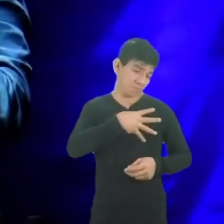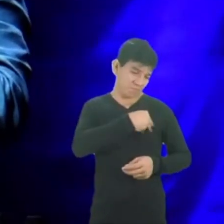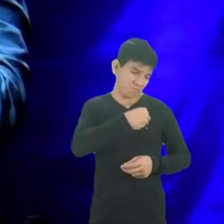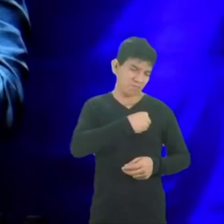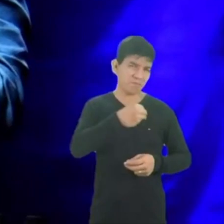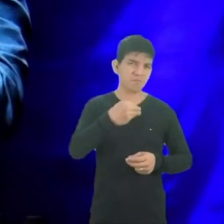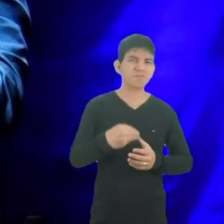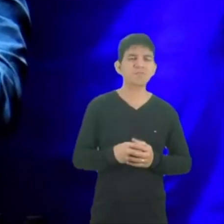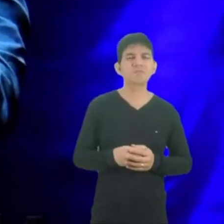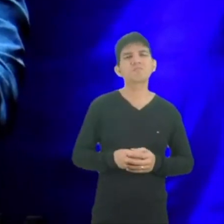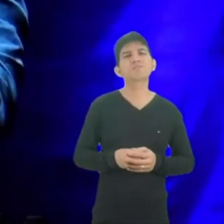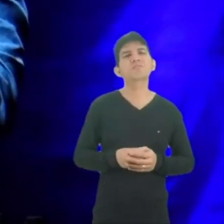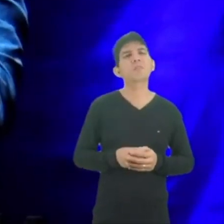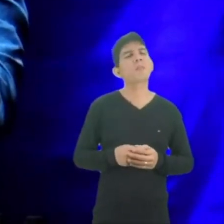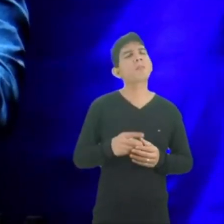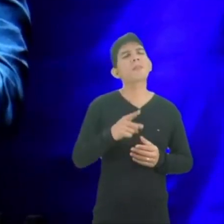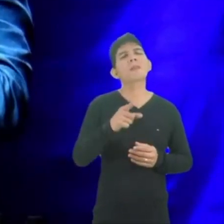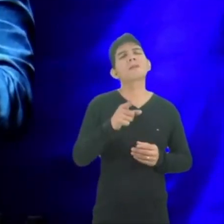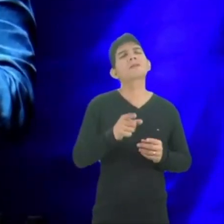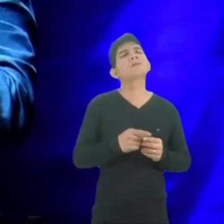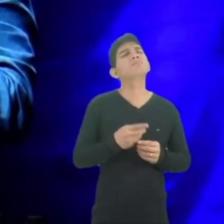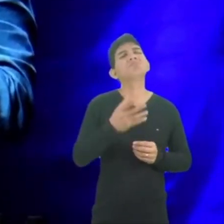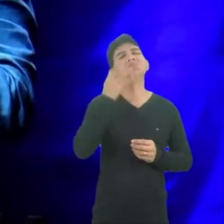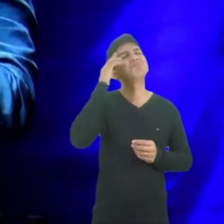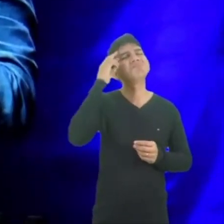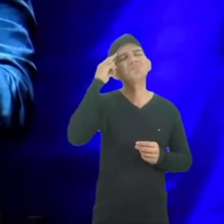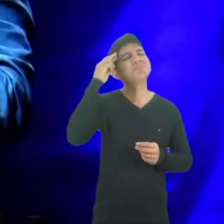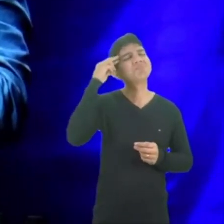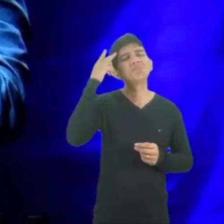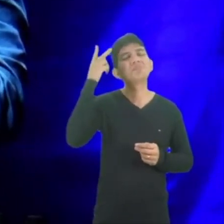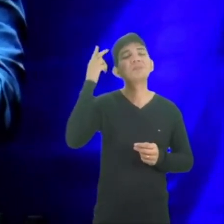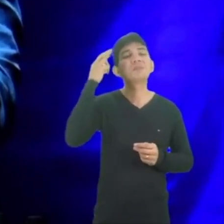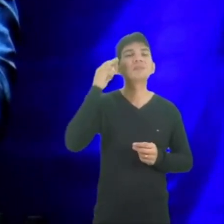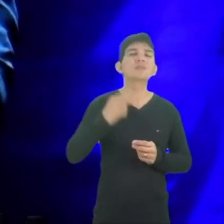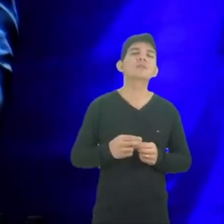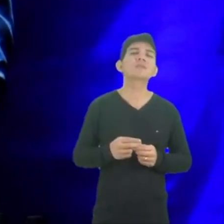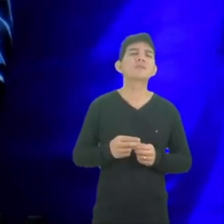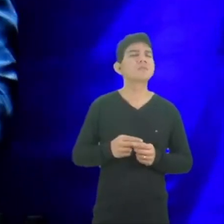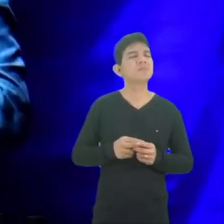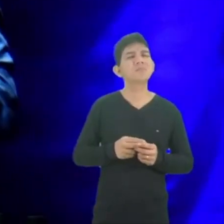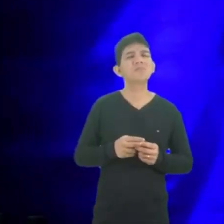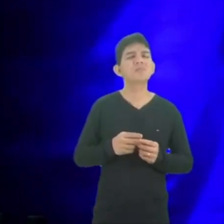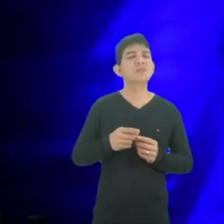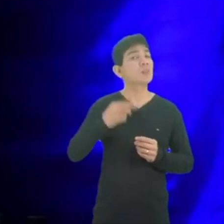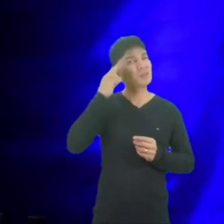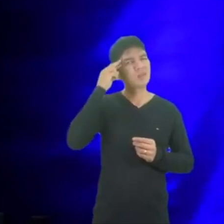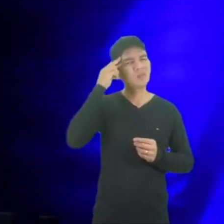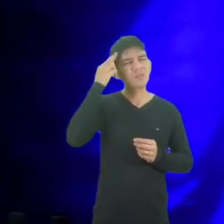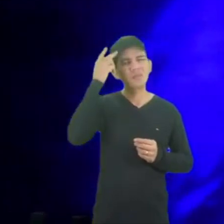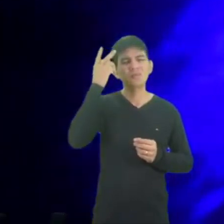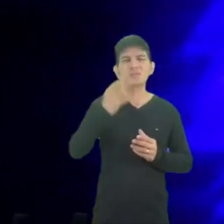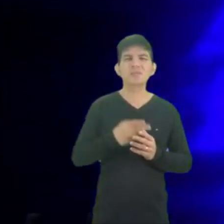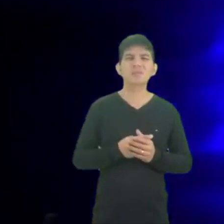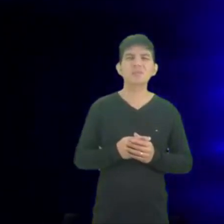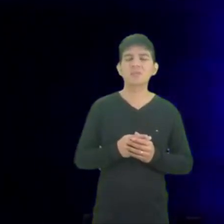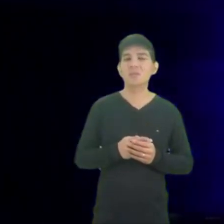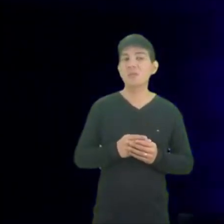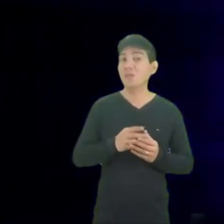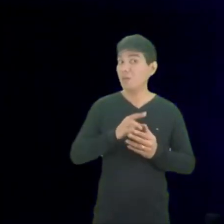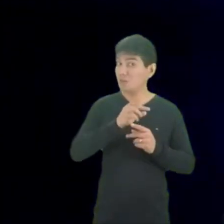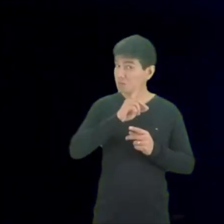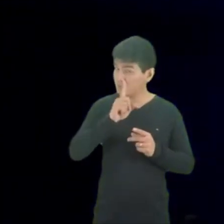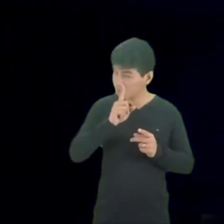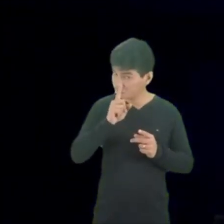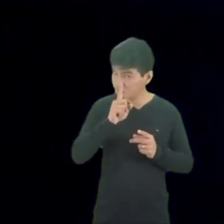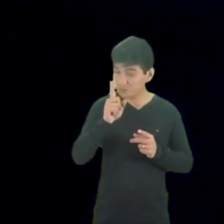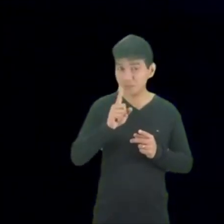Parece muito tranquilo essa afirmação, parece muito tradicional essa afirmação, mas muitas das